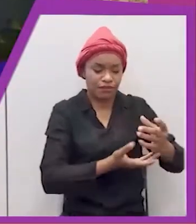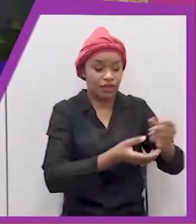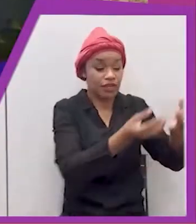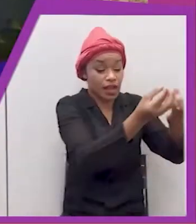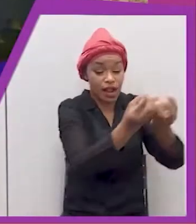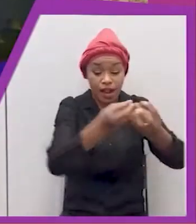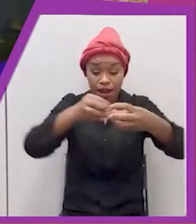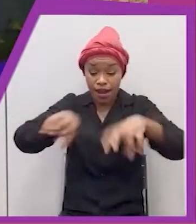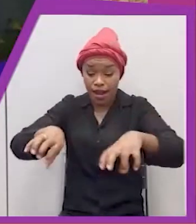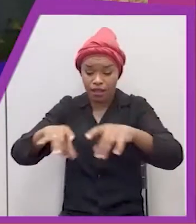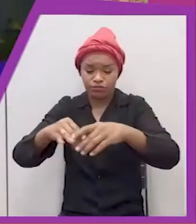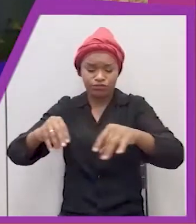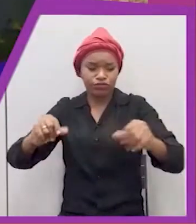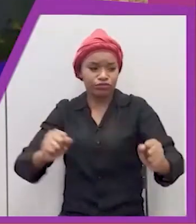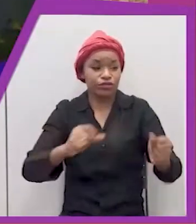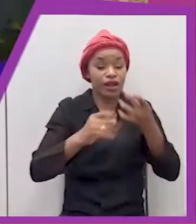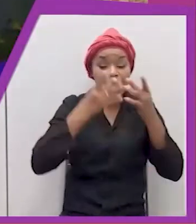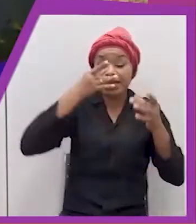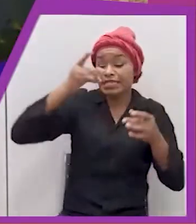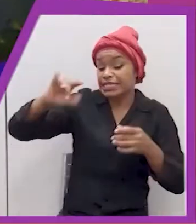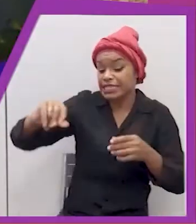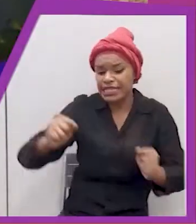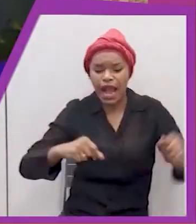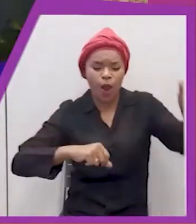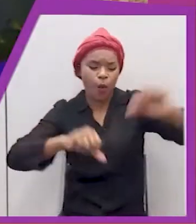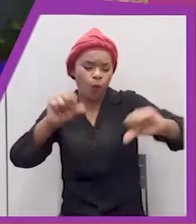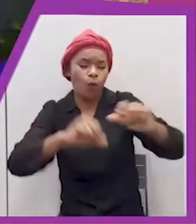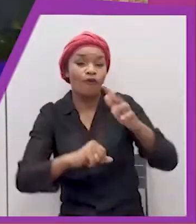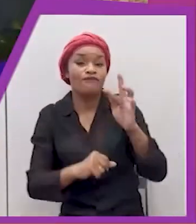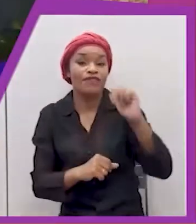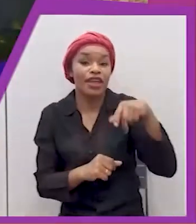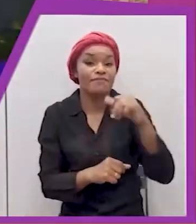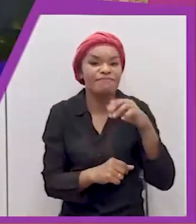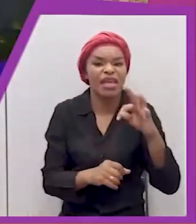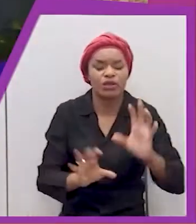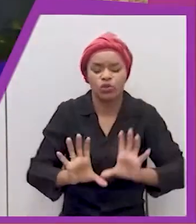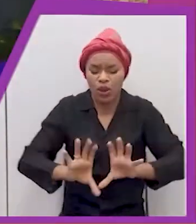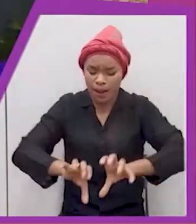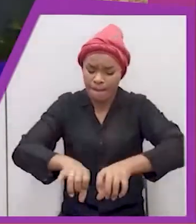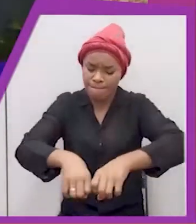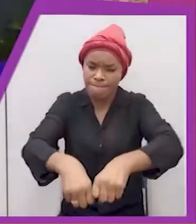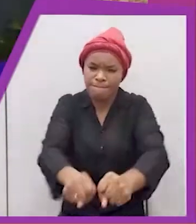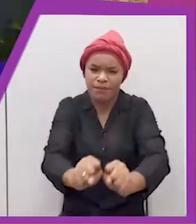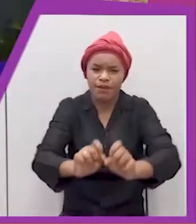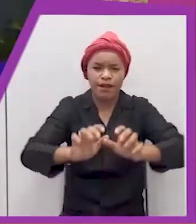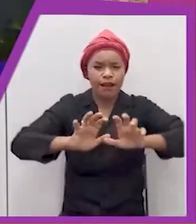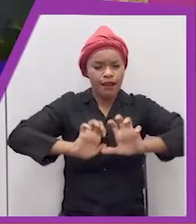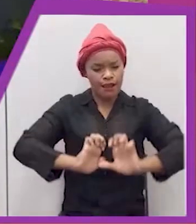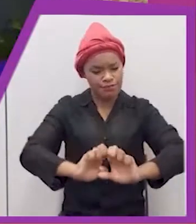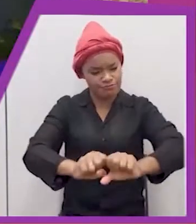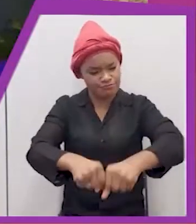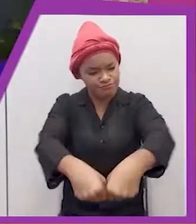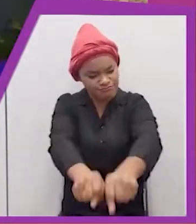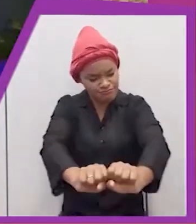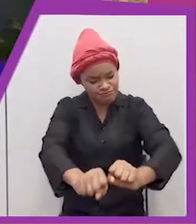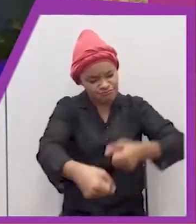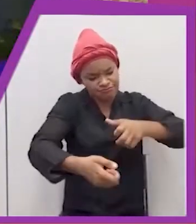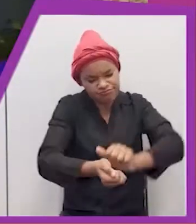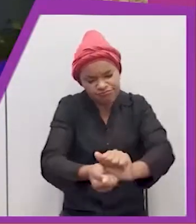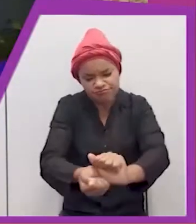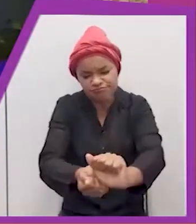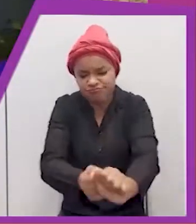certa padaria e pega a farinha quebra o ovo jogos sol e o